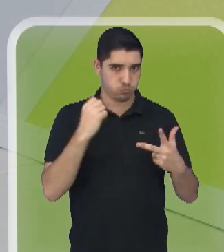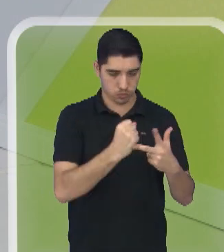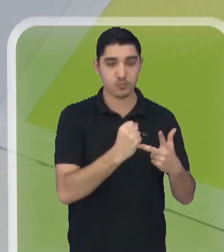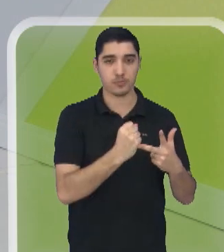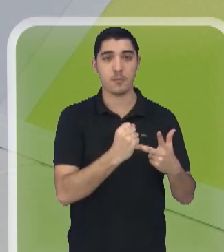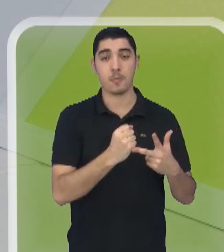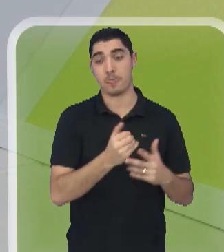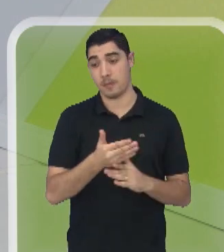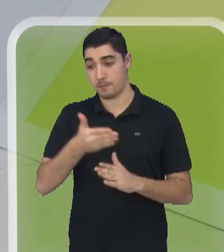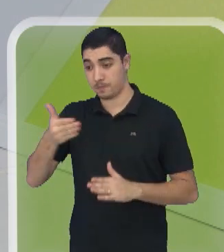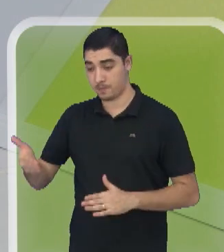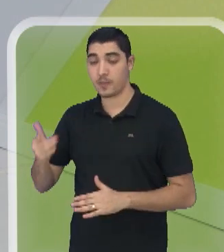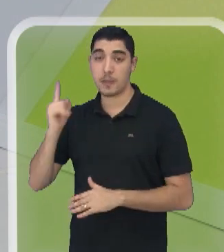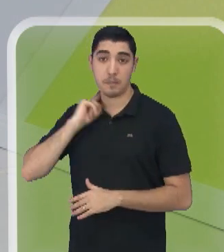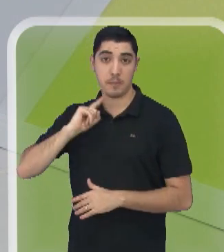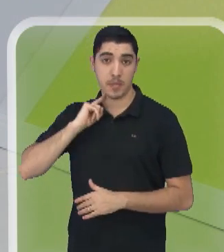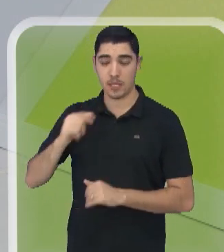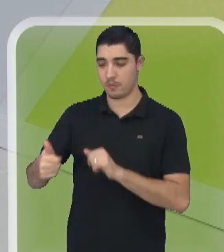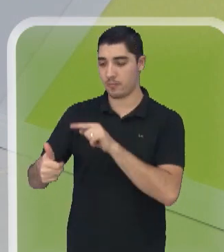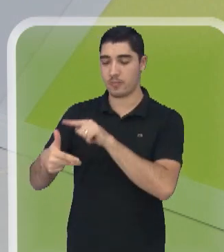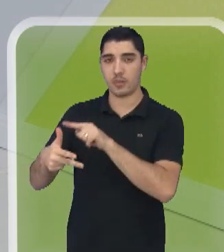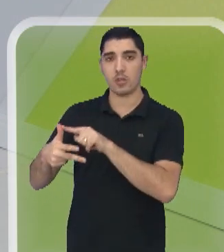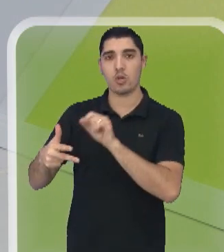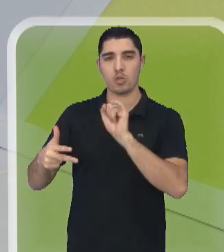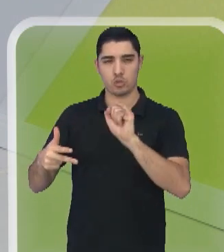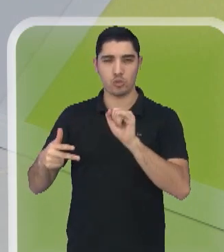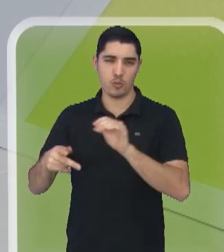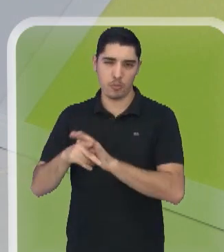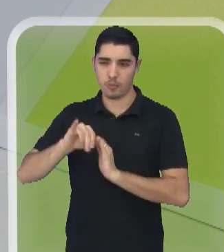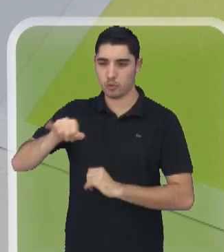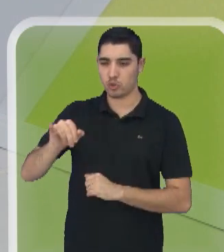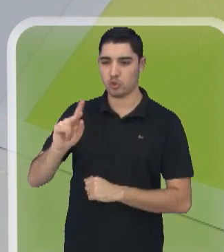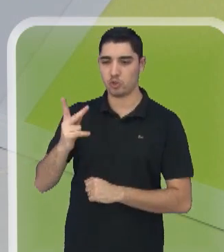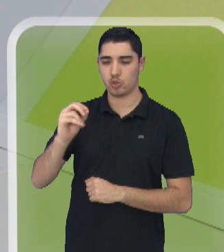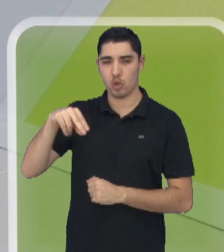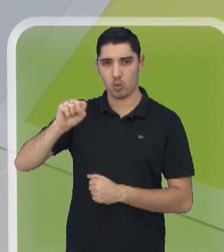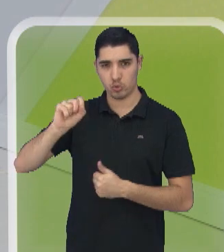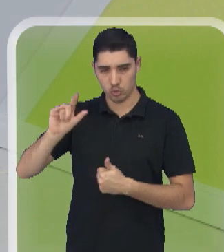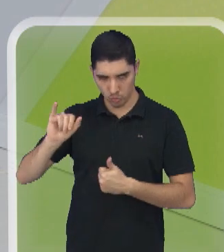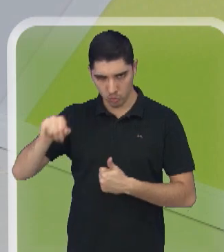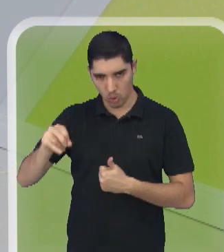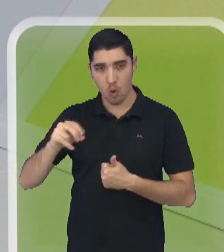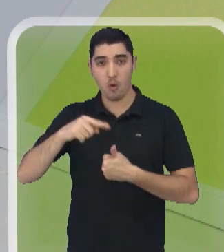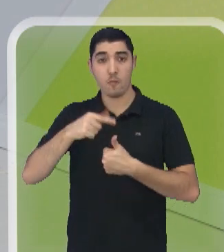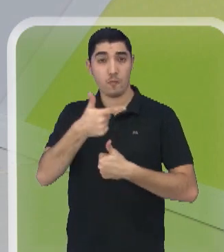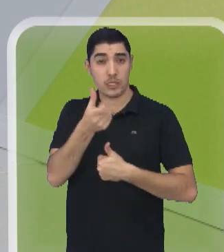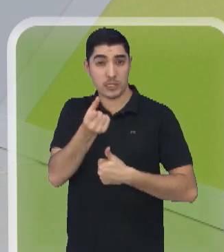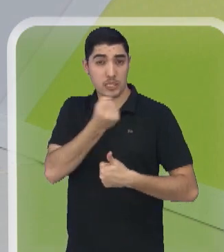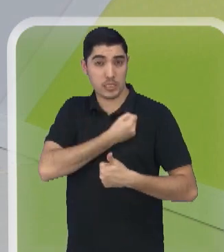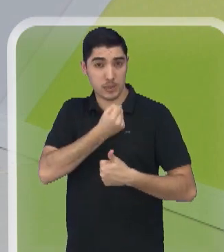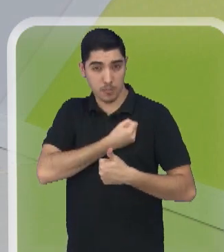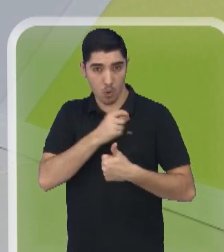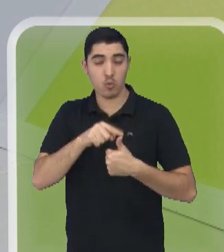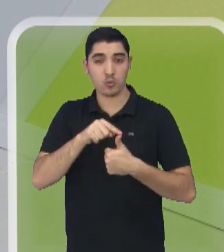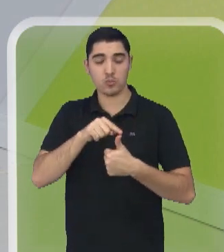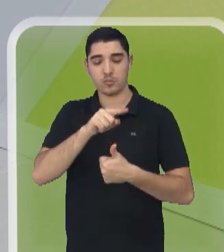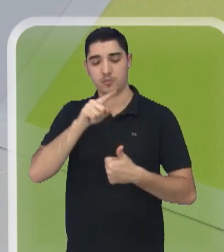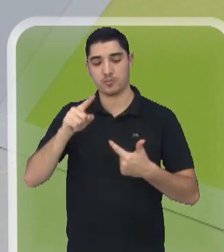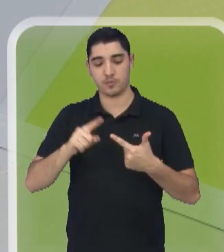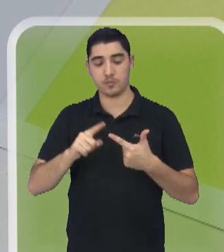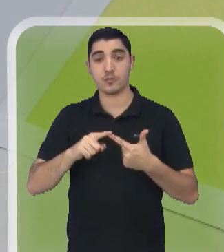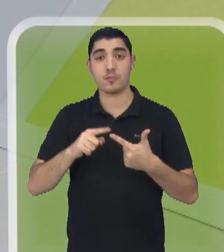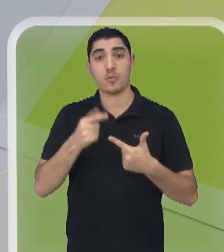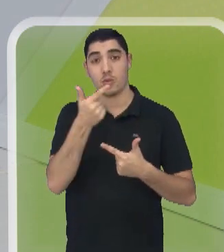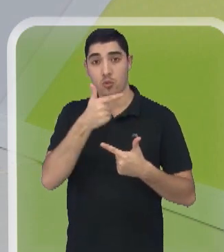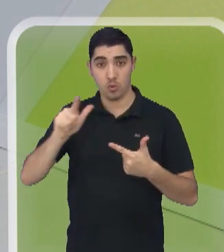assistência. Pelo lado de Minas, o Sir Johnson, ele anotou 21 pontos, é o cestinha da partida, 5 rebotes e 3